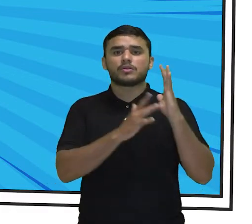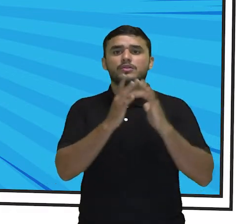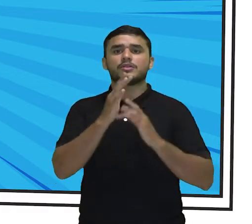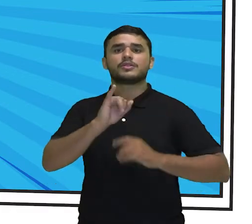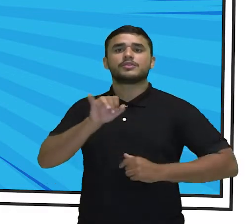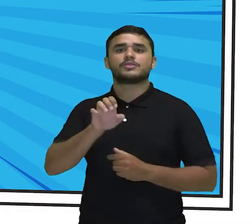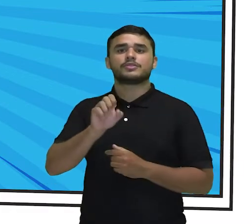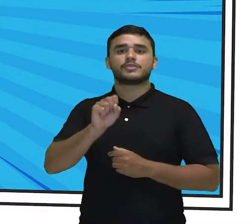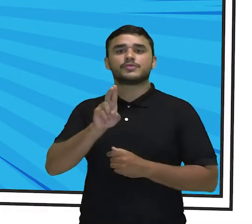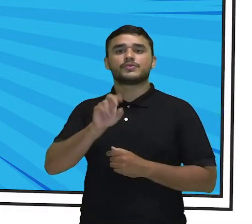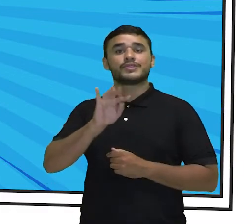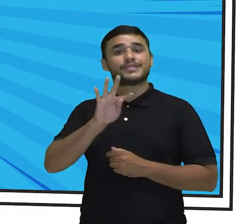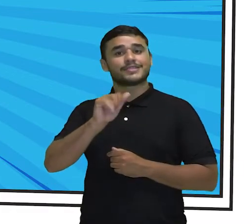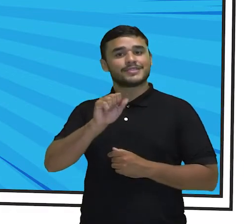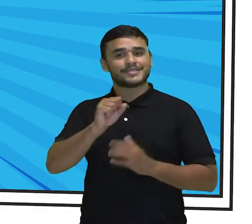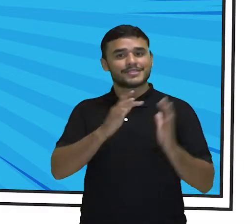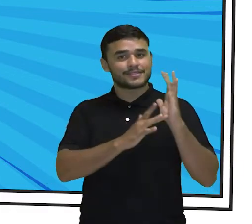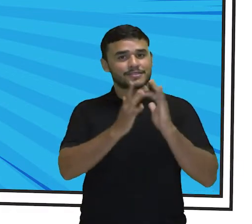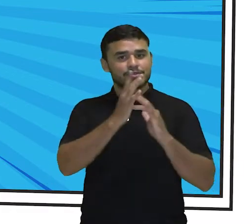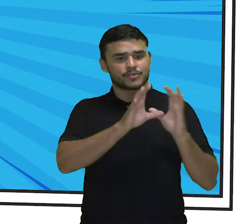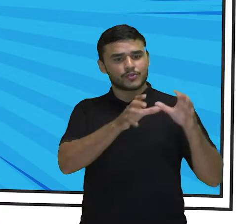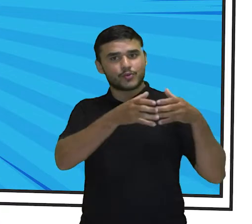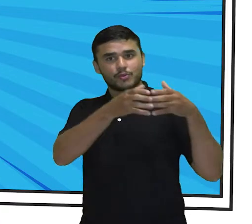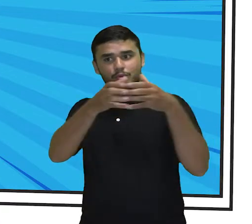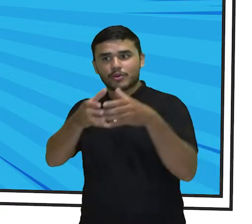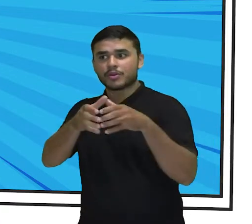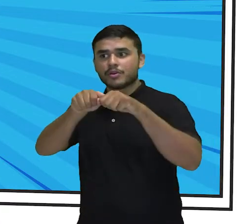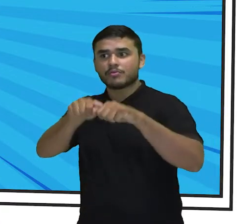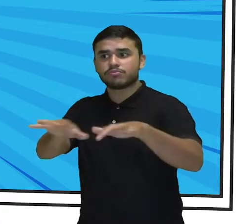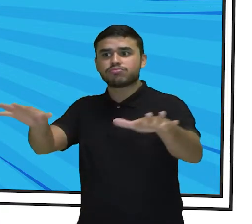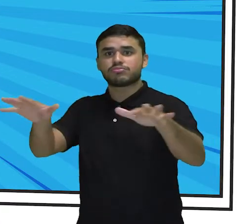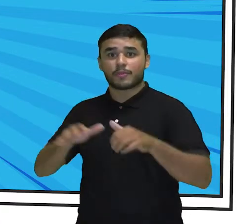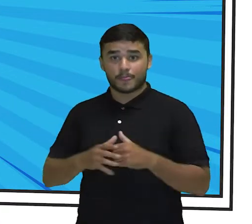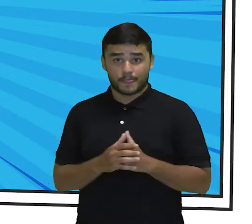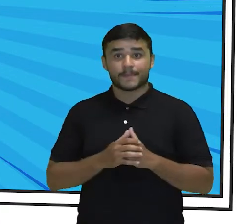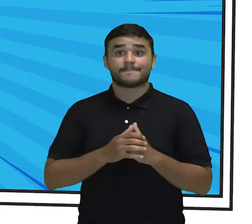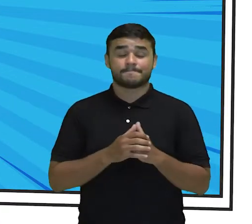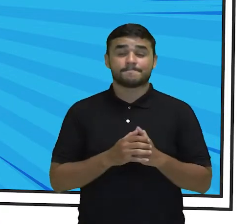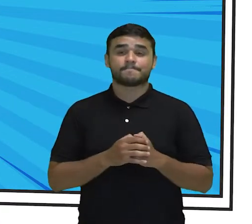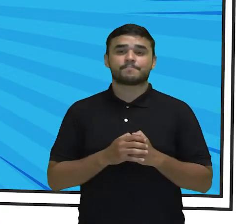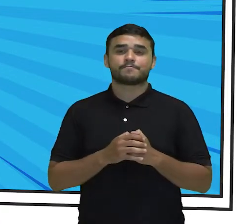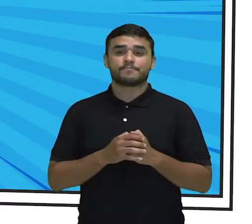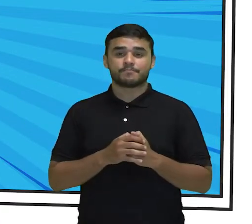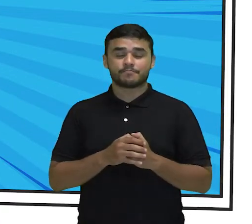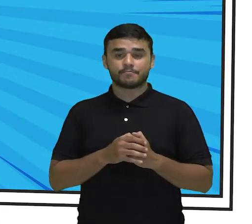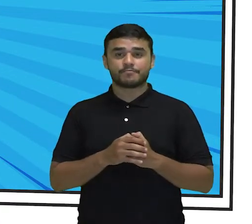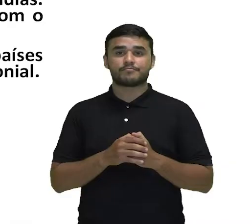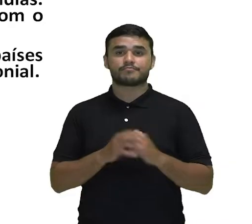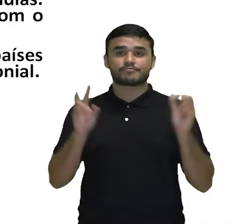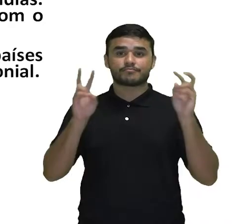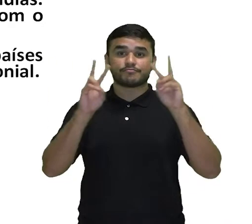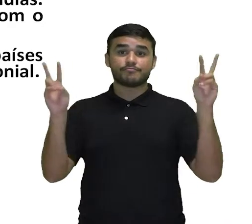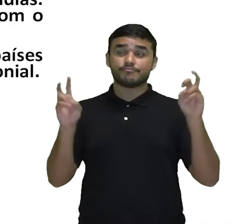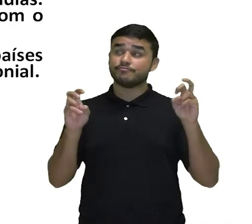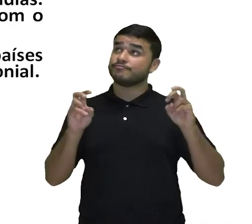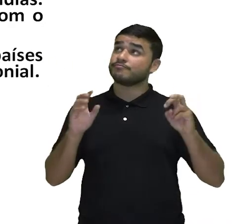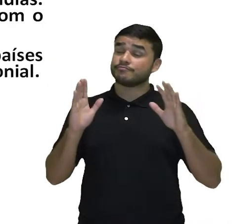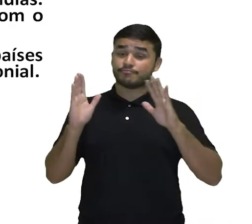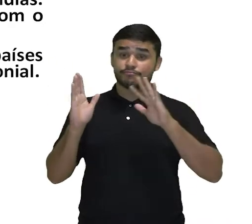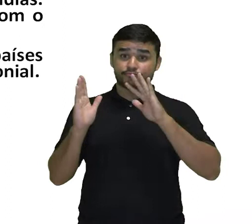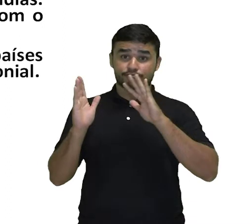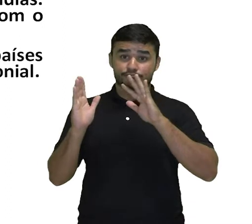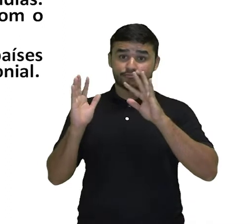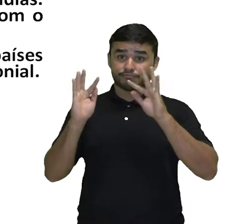jesuítas. Entenderam a conexão, meninos? Vamos finalizar esse primeiro tópico com a expansão marítima,